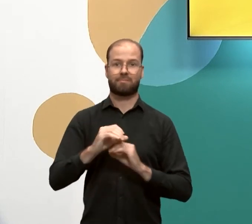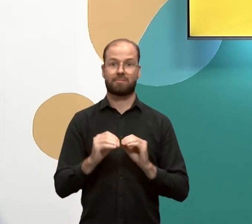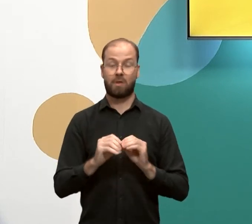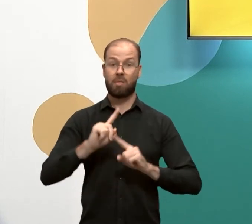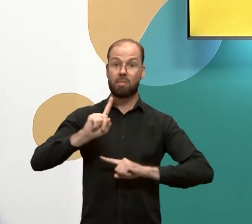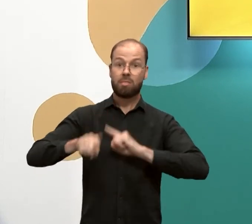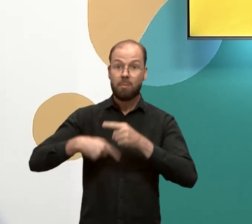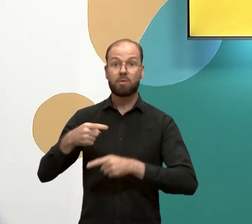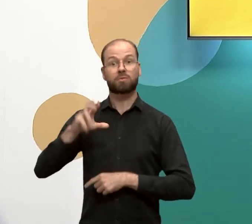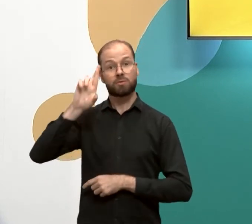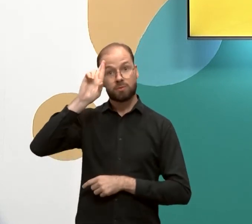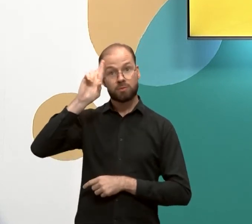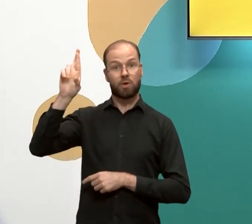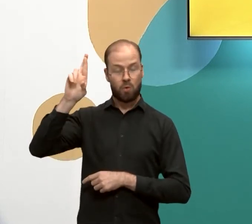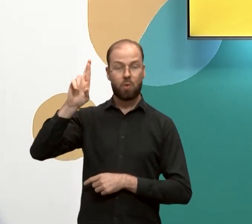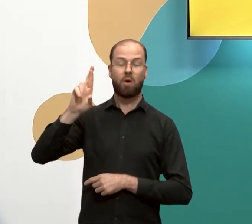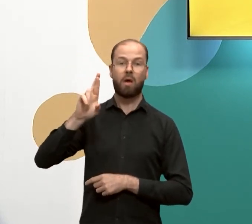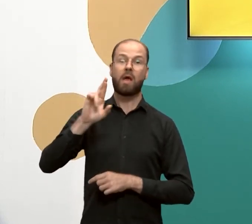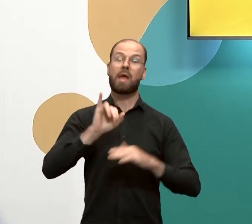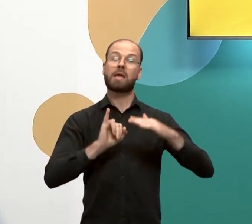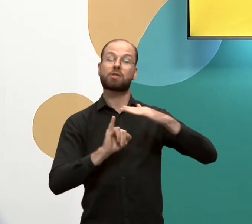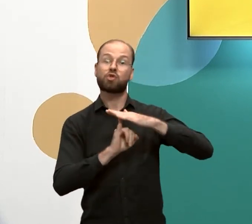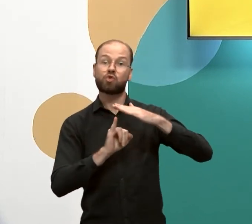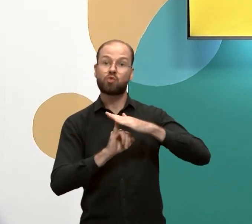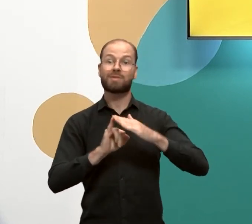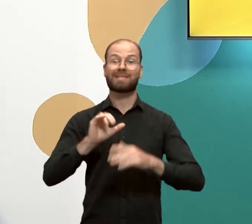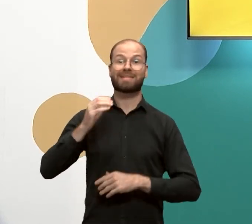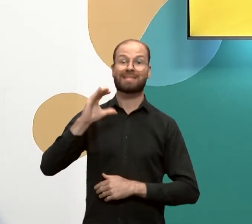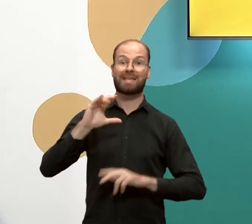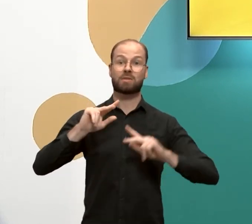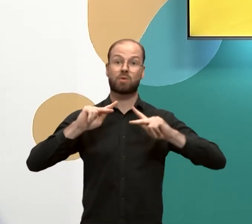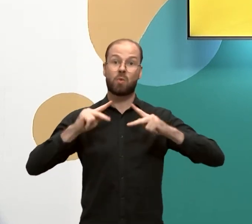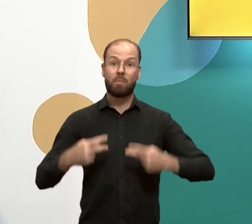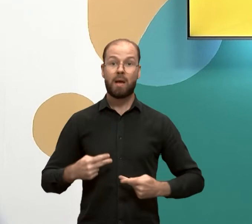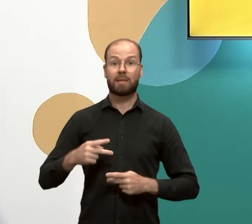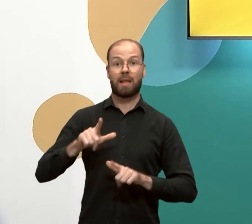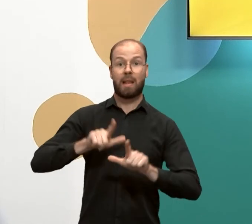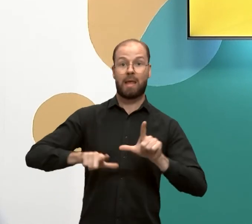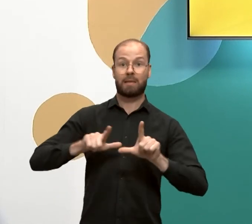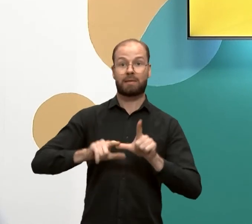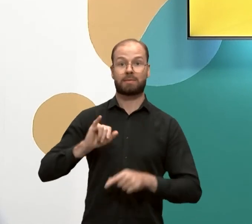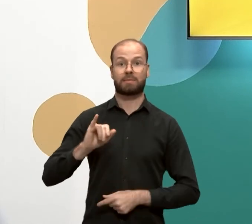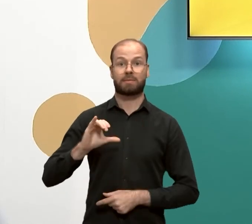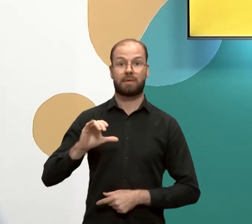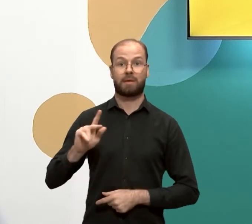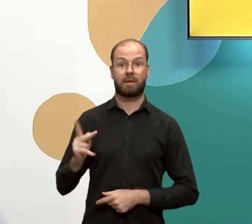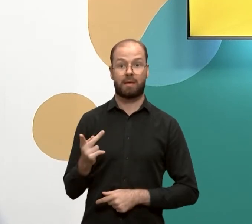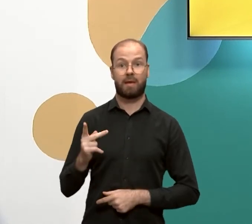antigo Instituto de Ciências Humanas e Letras, o ICHL.